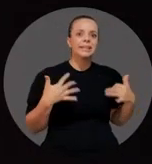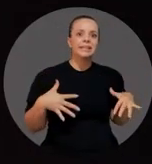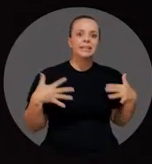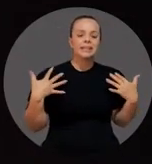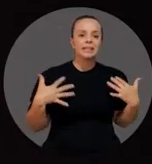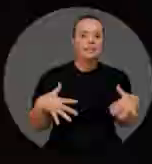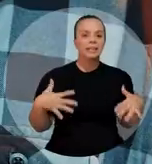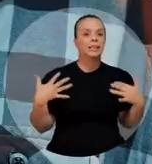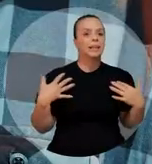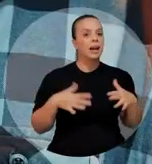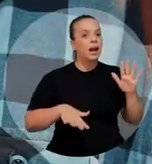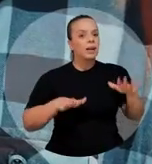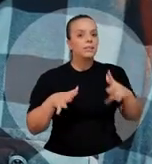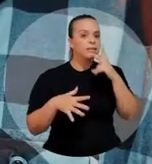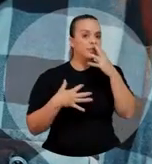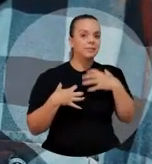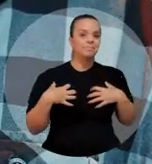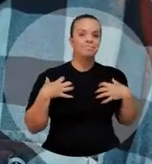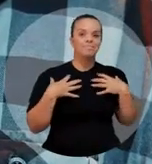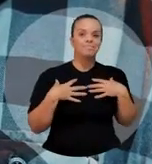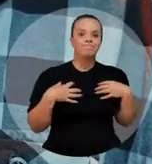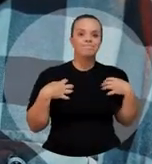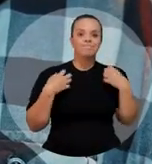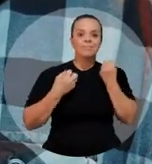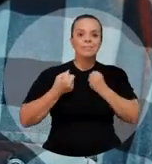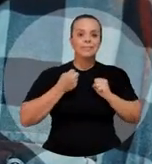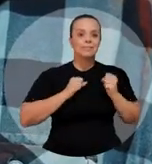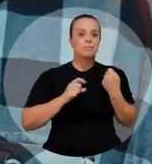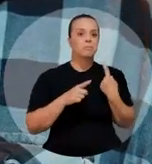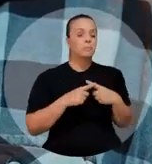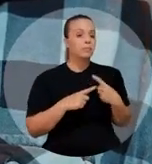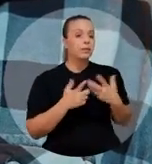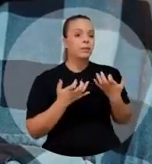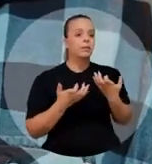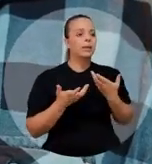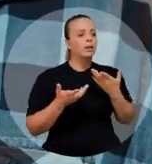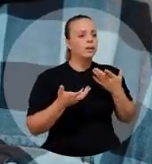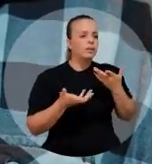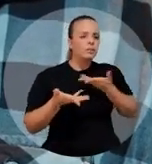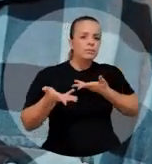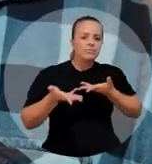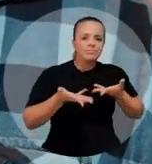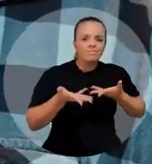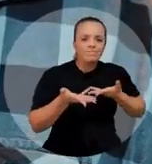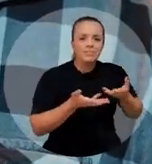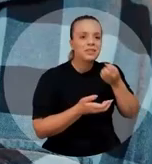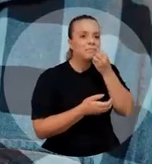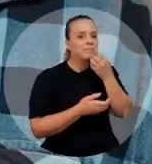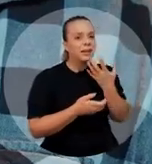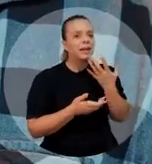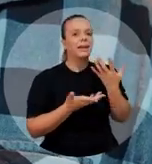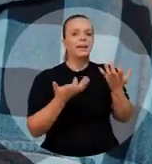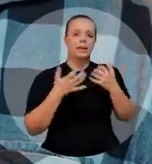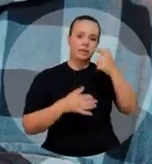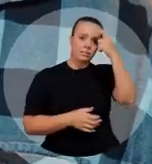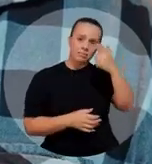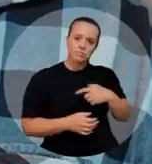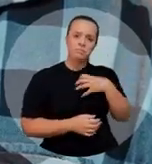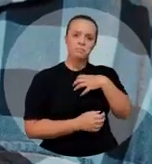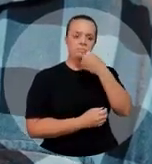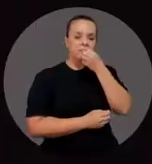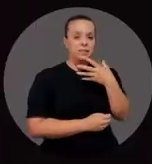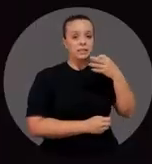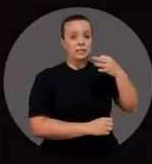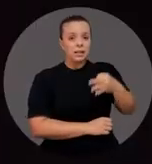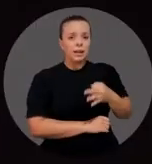pessoas e acaba me gerando ansiedade, né? Porque, assim, eu quero tratar o melhor possível, eu quero sempre ser uma pessoa